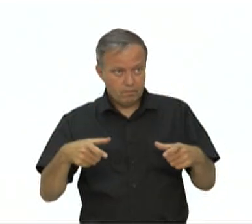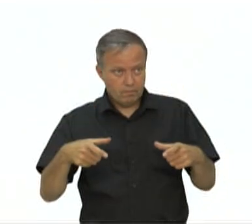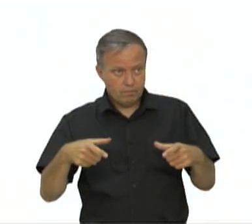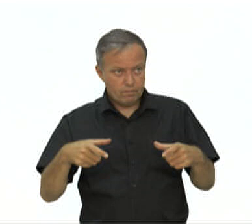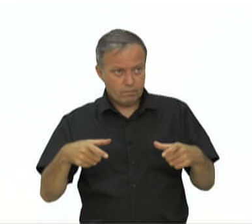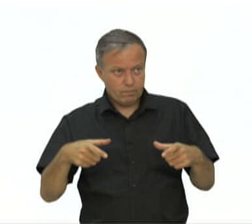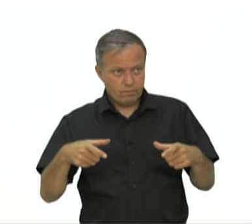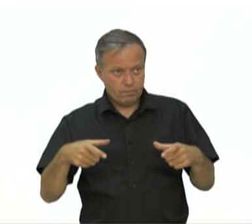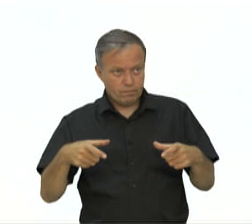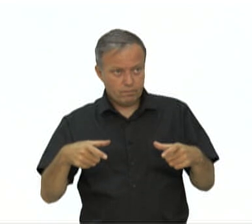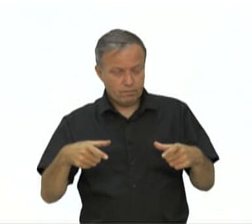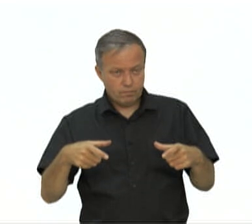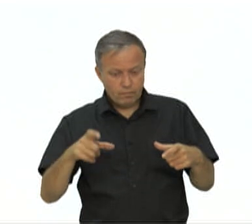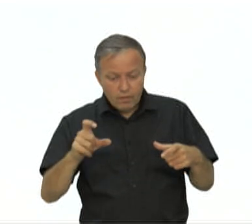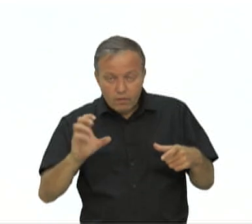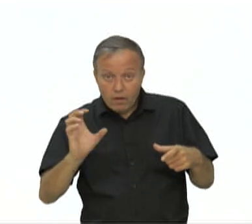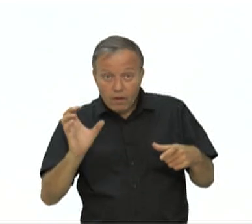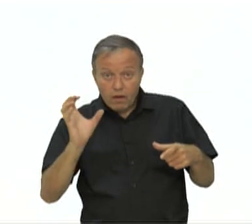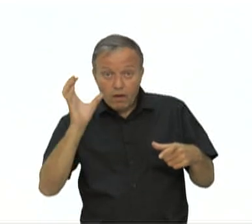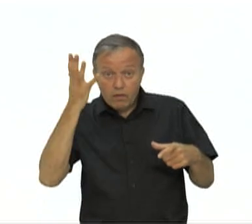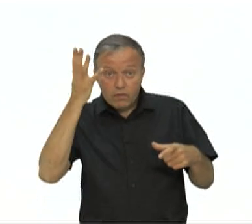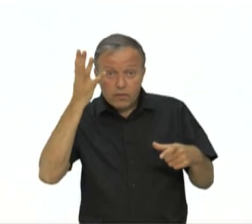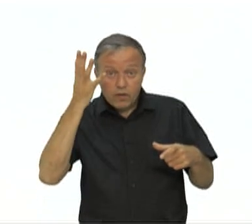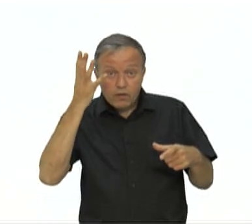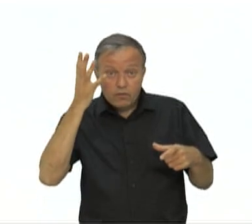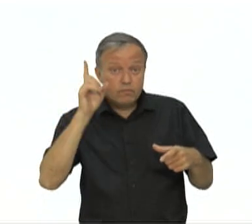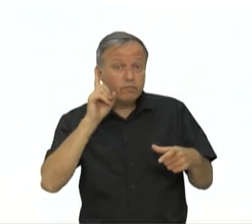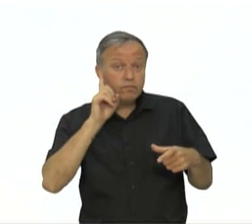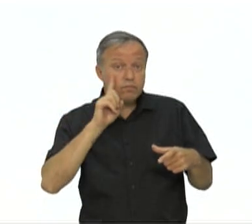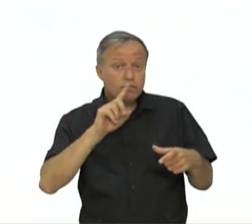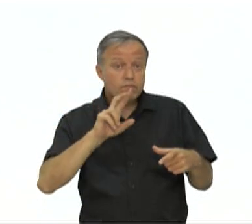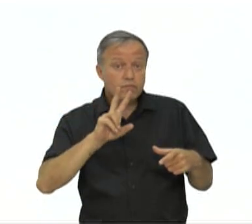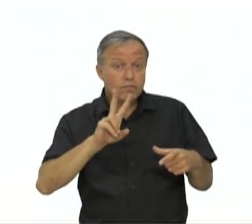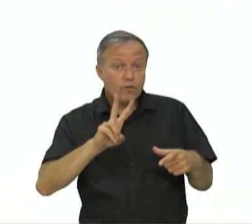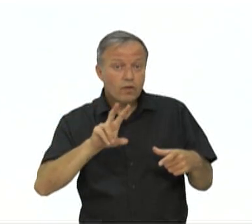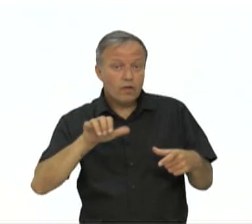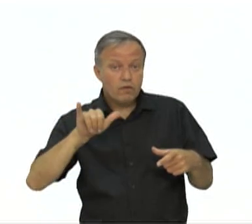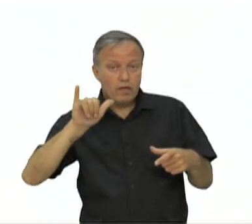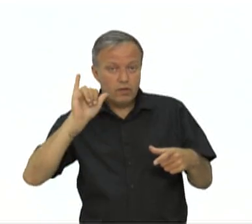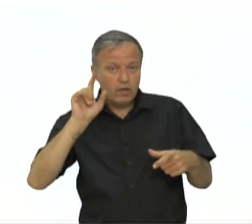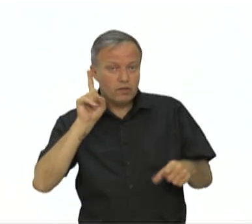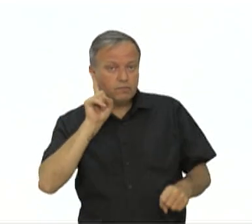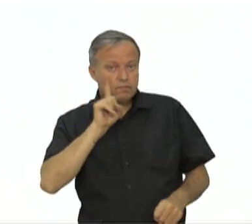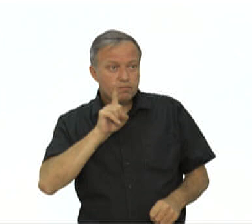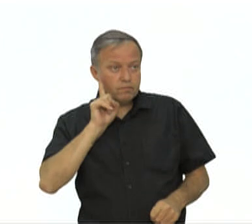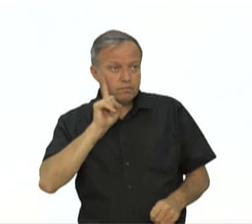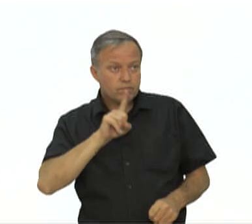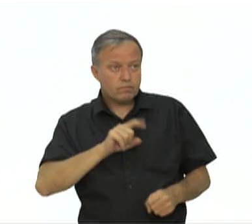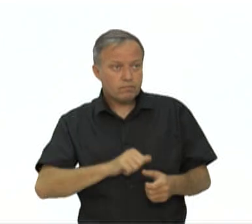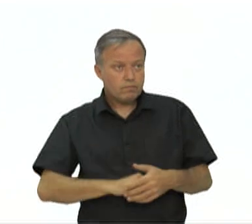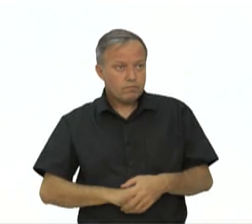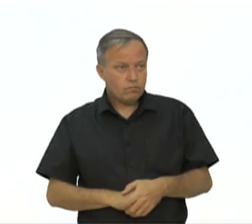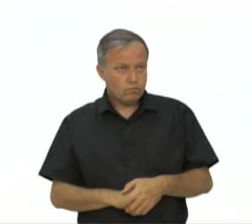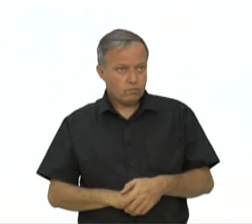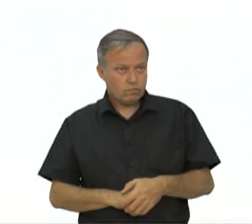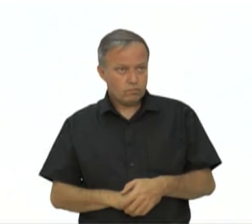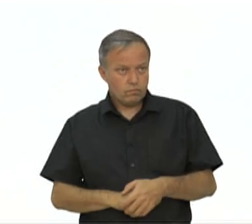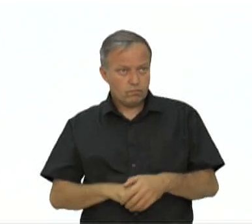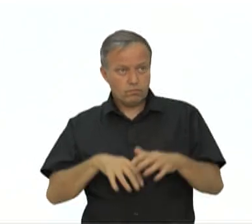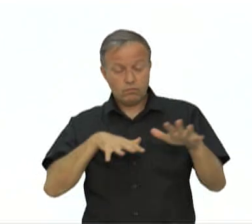aconteceu pela primeira vez em 2016 lá em Nova York, certo? E o que a gente diz aqui, ó?